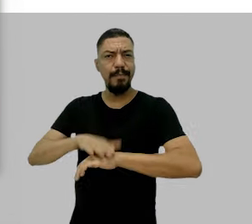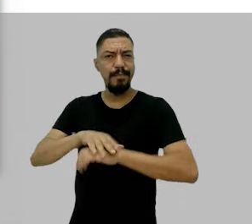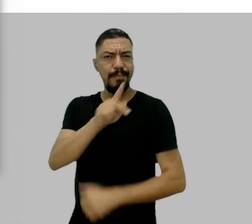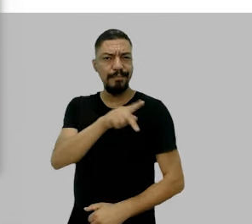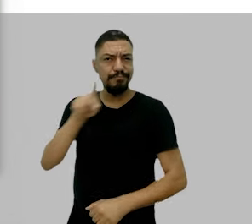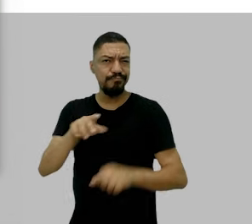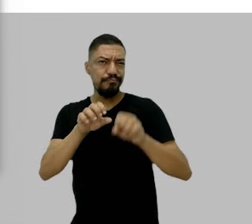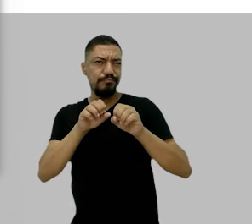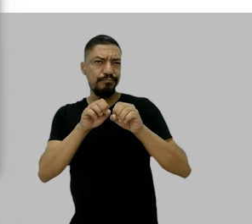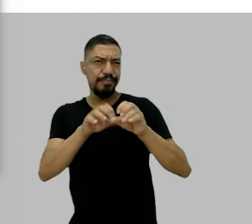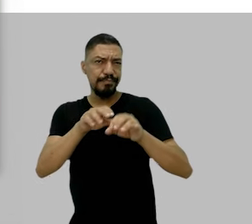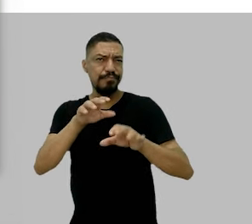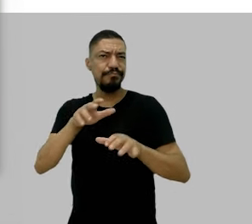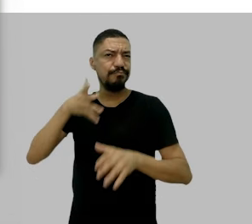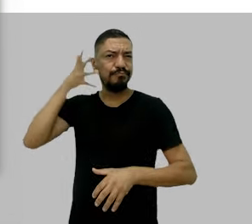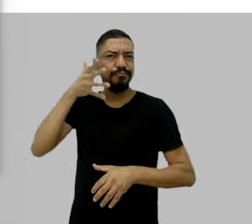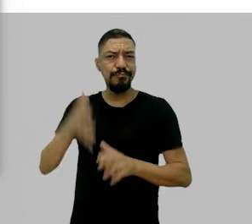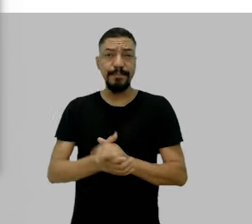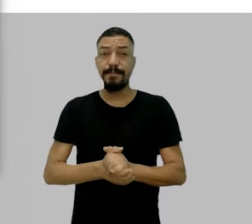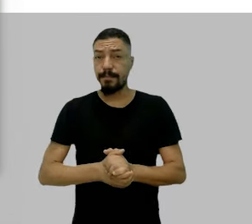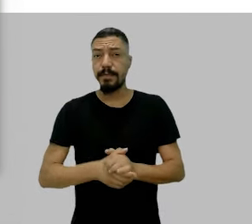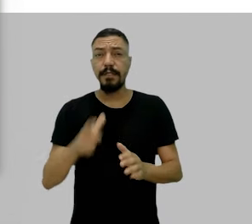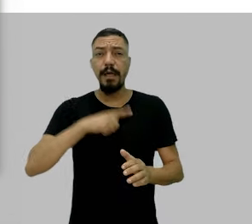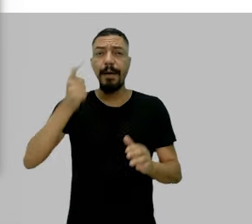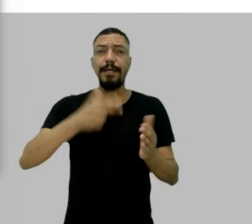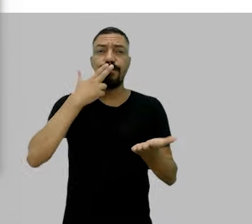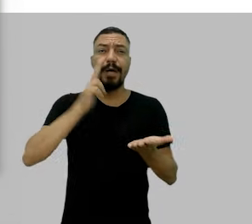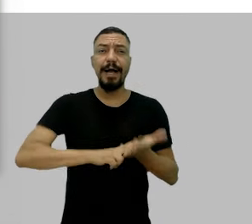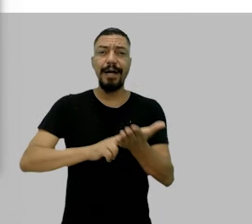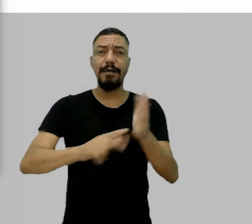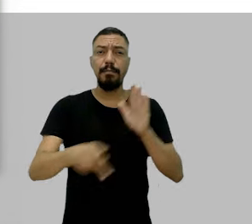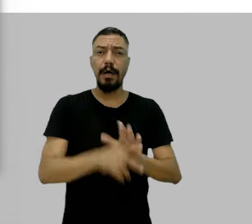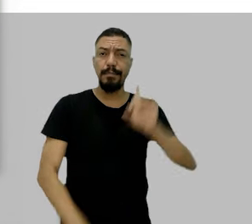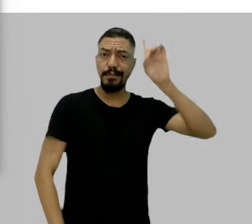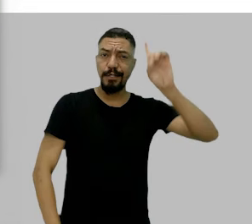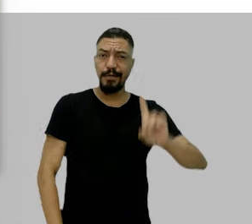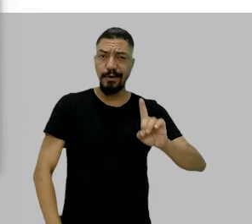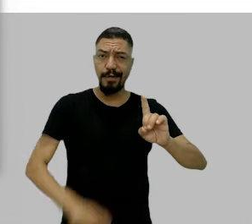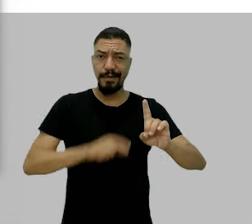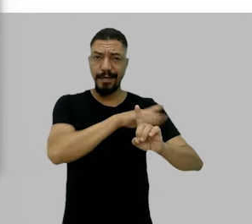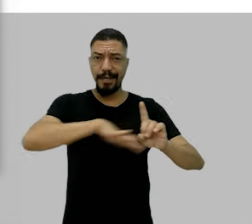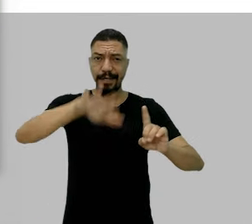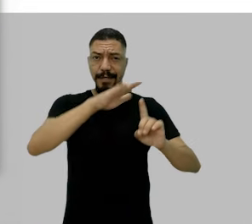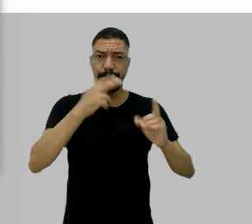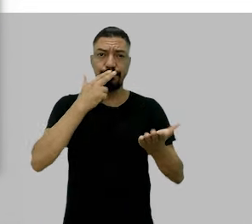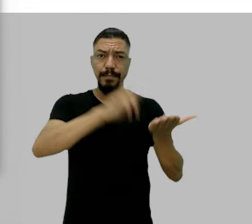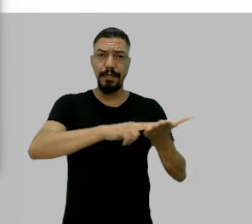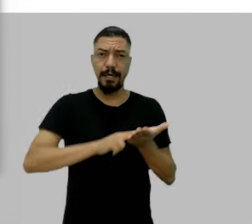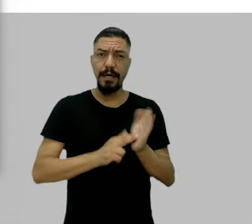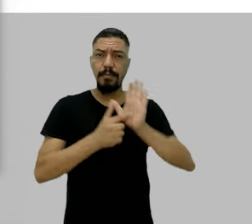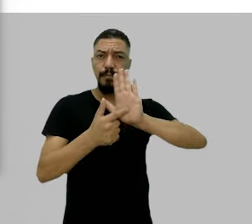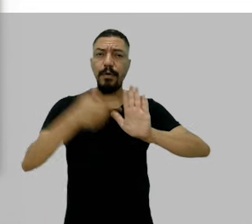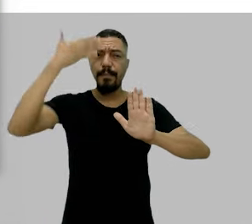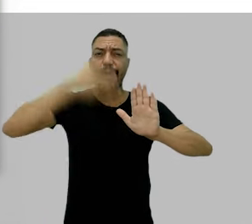acontecer. E aí também a gente tinha as cartas dizendo, né, dos diretores, das diretoras da escola, das escolas, dizendo